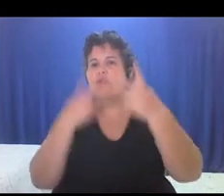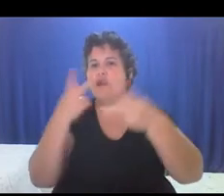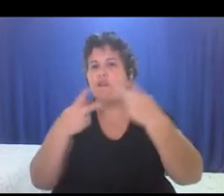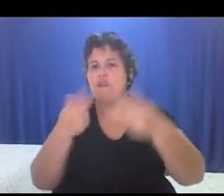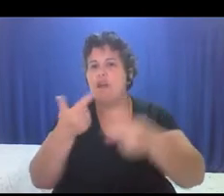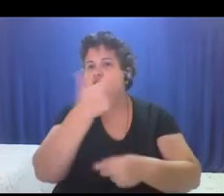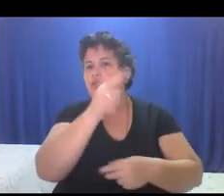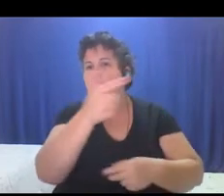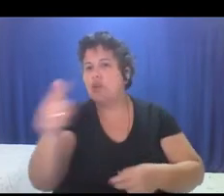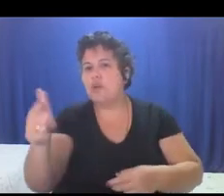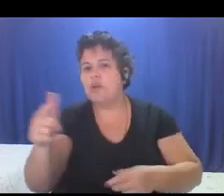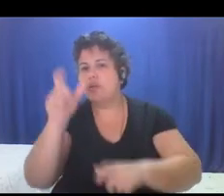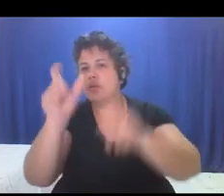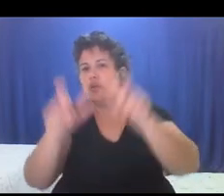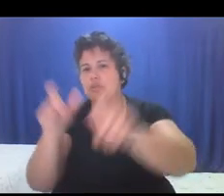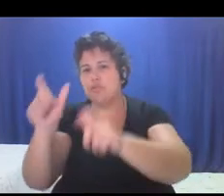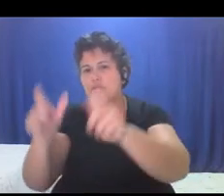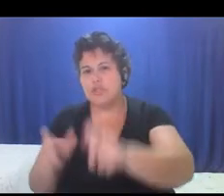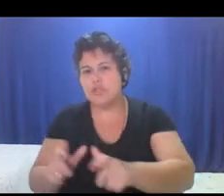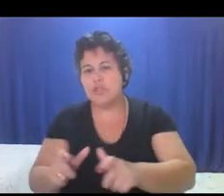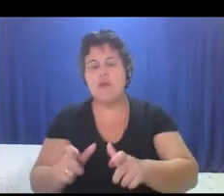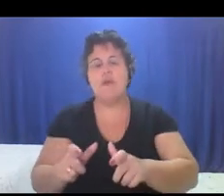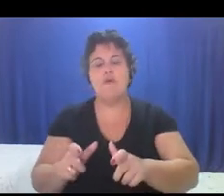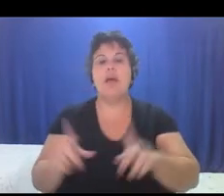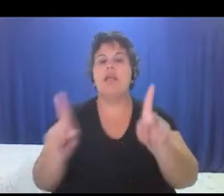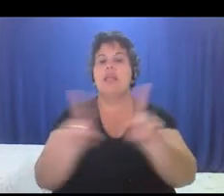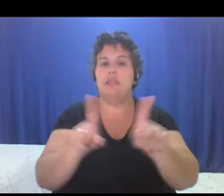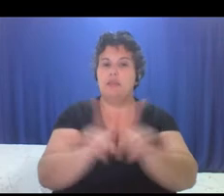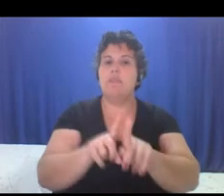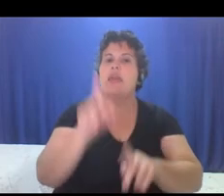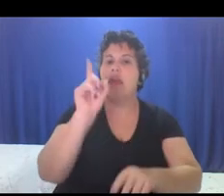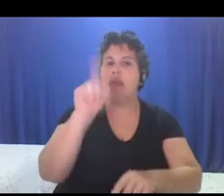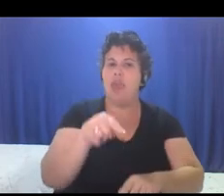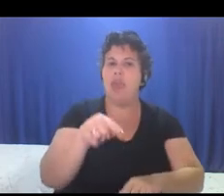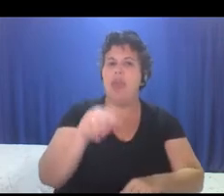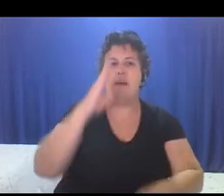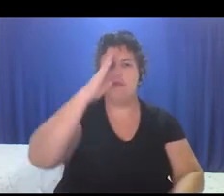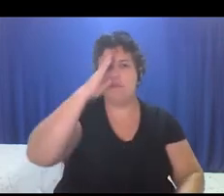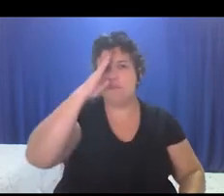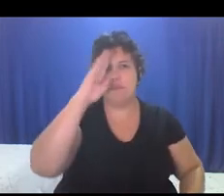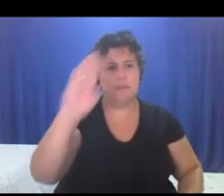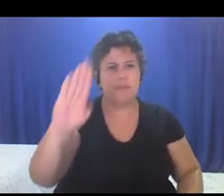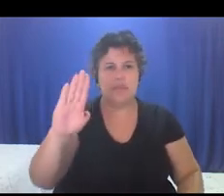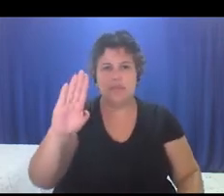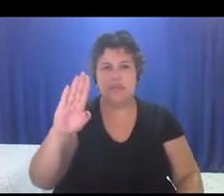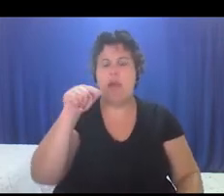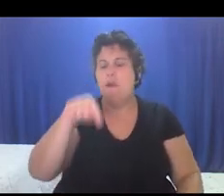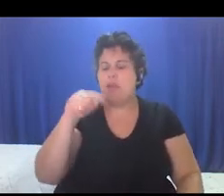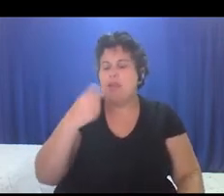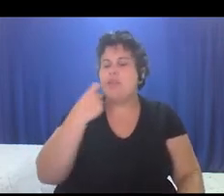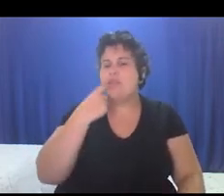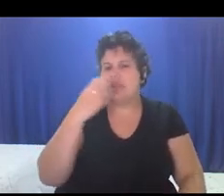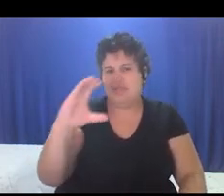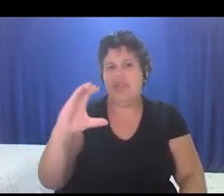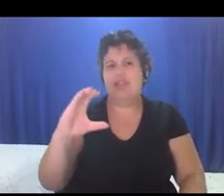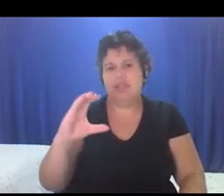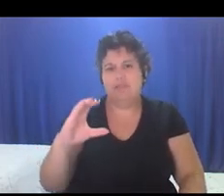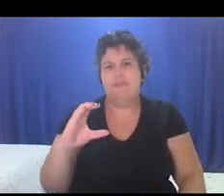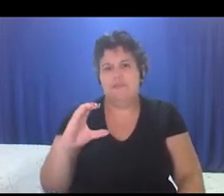também. Esse cuidado acaba sendo algo assim primordial aqui na CIT.